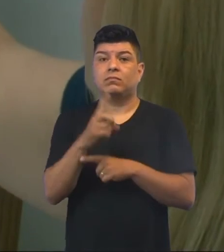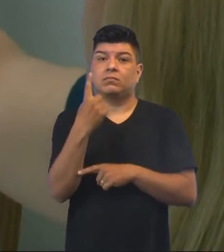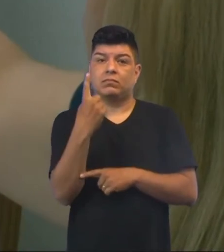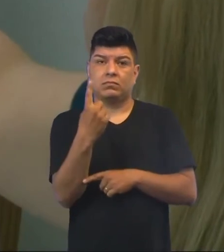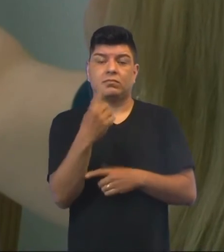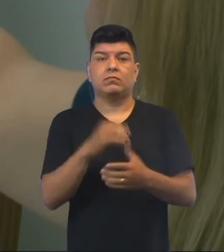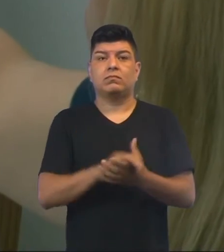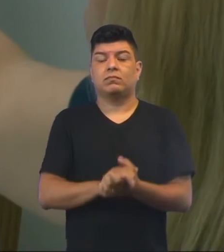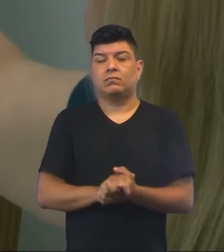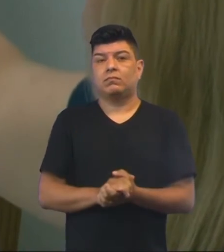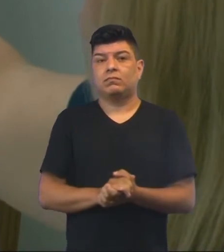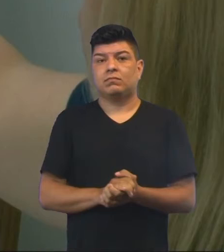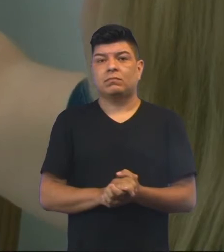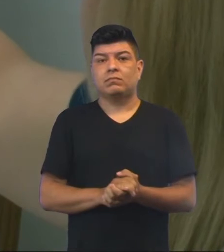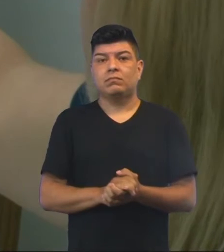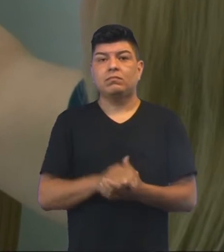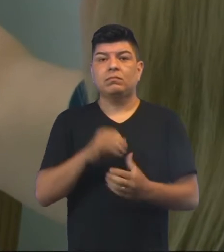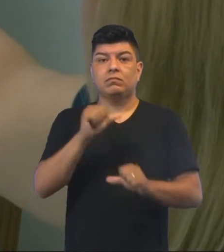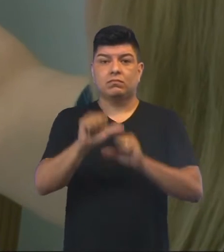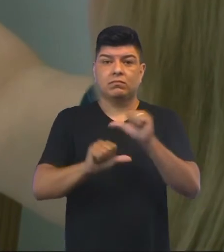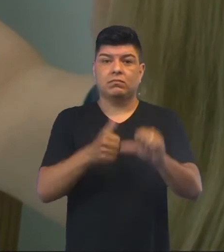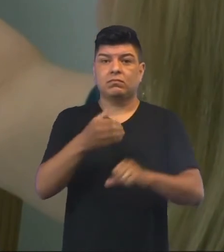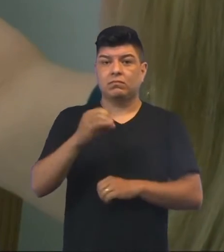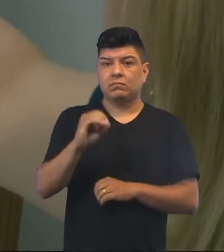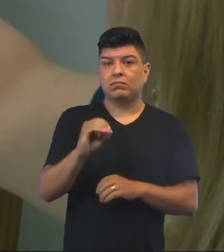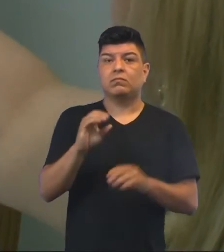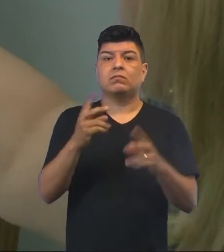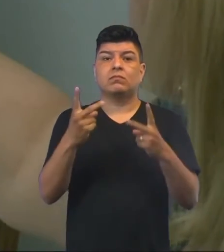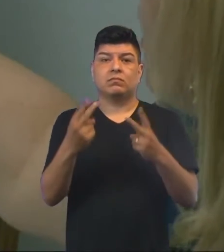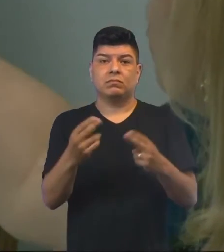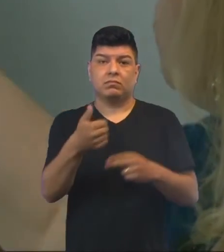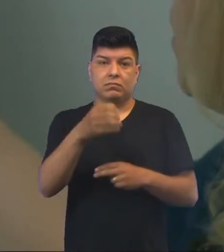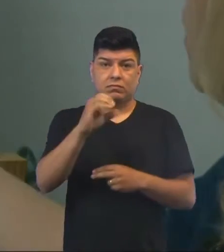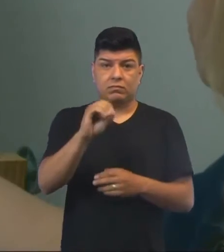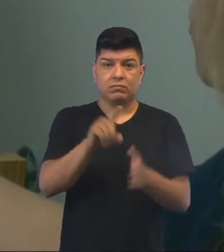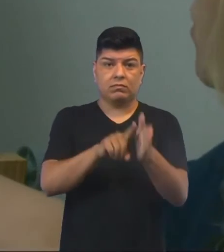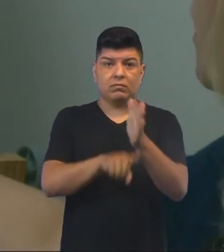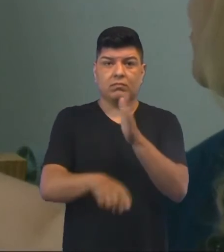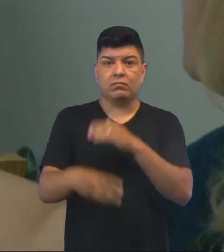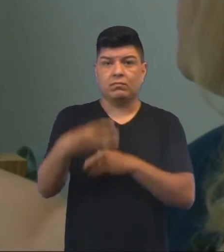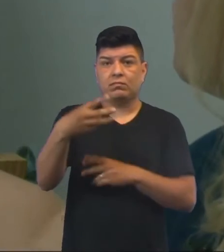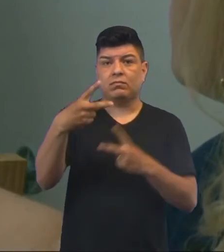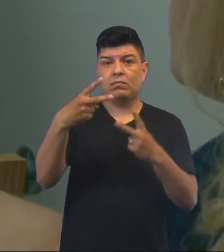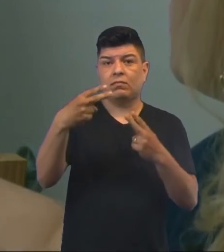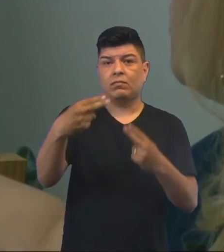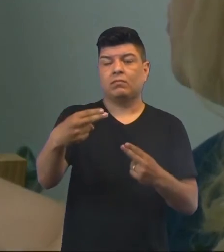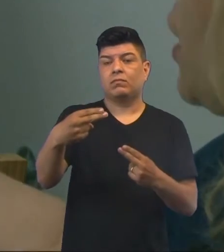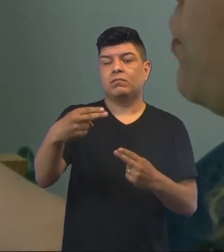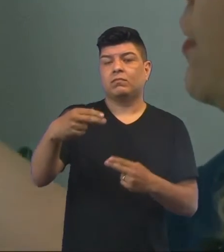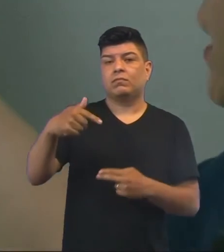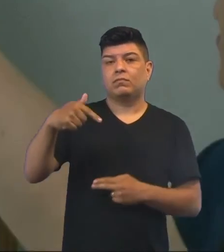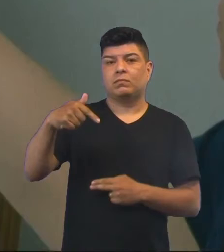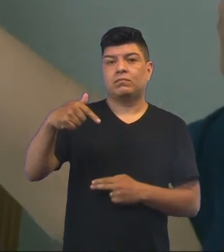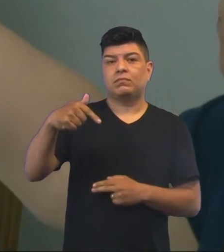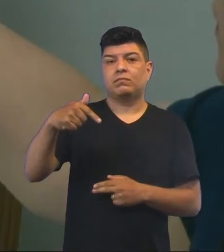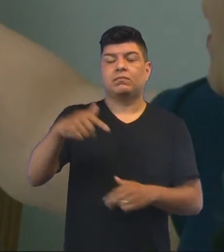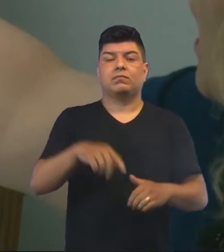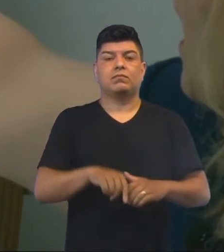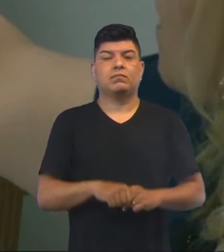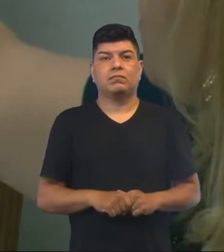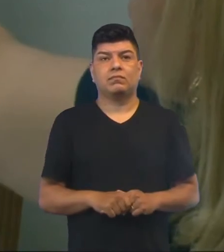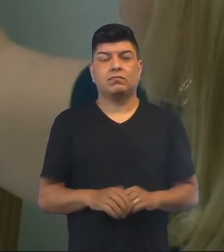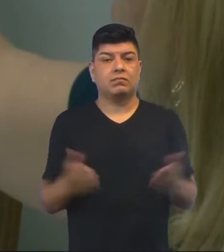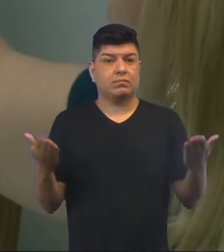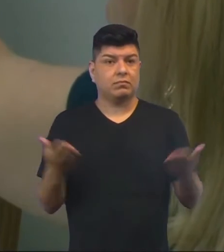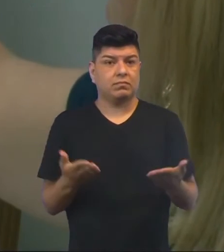emprestado daqui que eu vou transformar em dezenas que eu tenho 10 - 3 Eu tenho 7